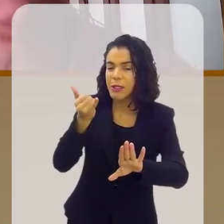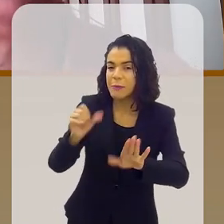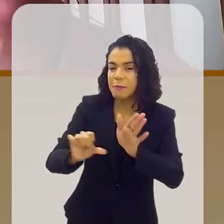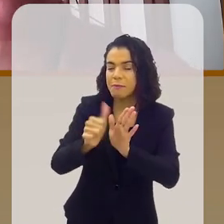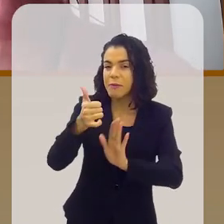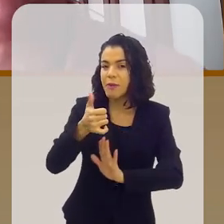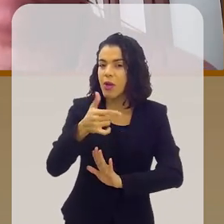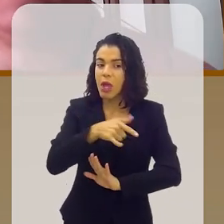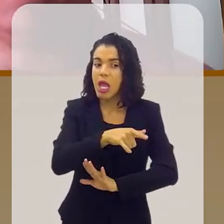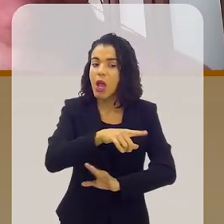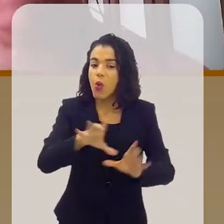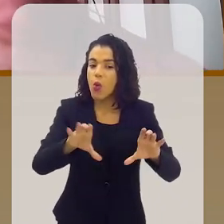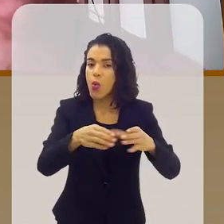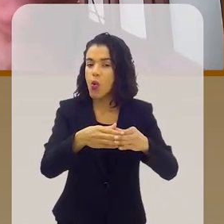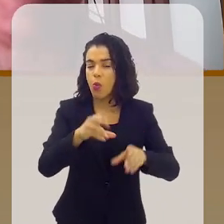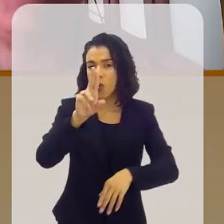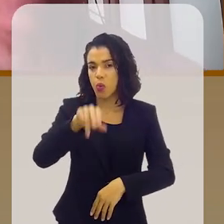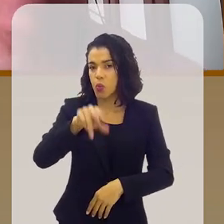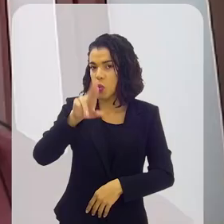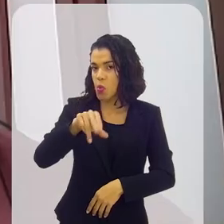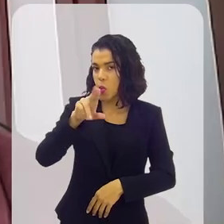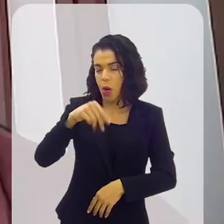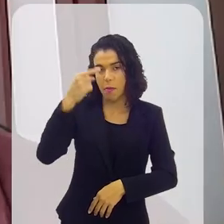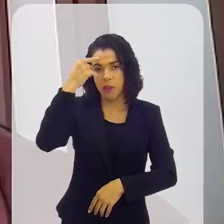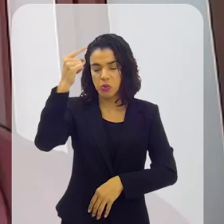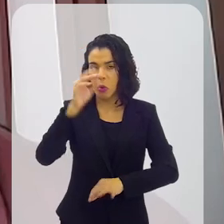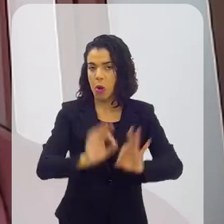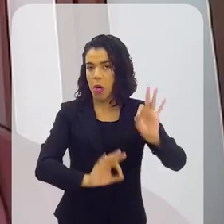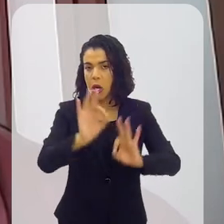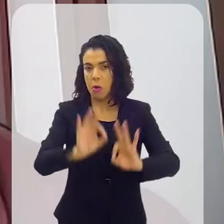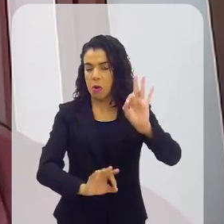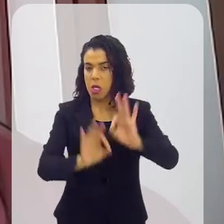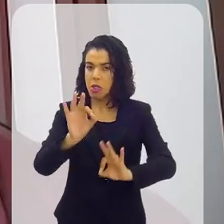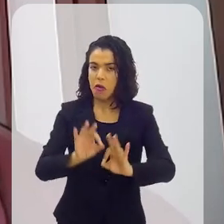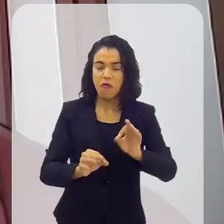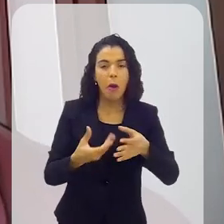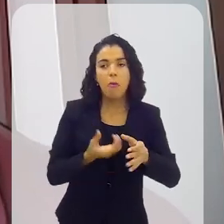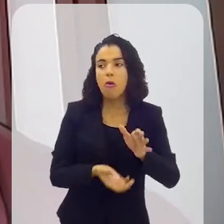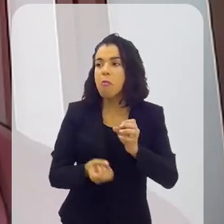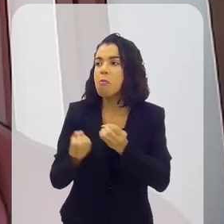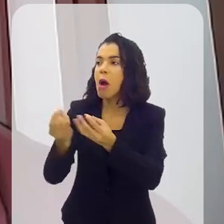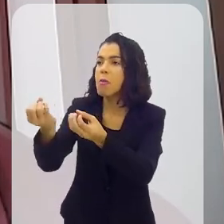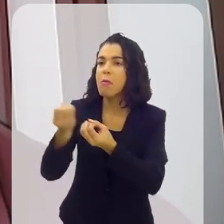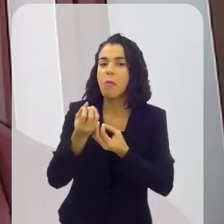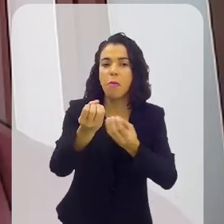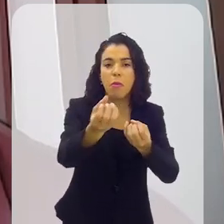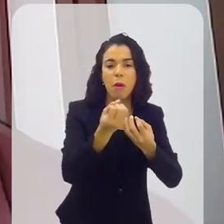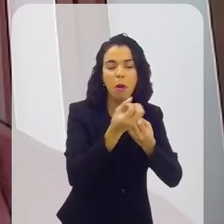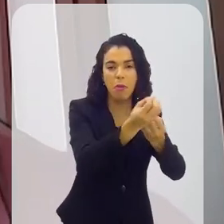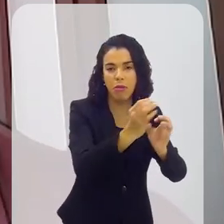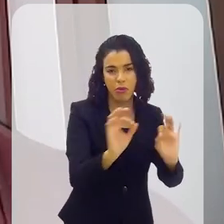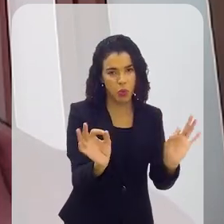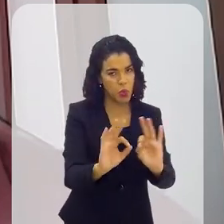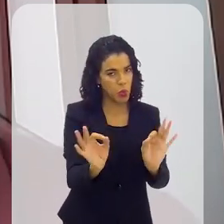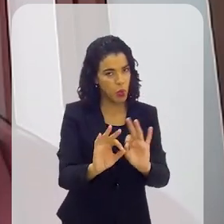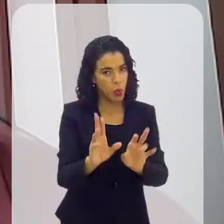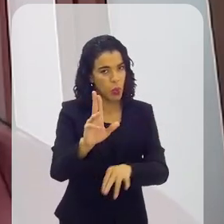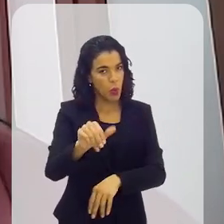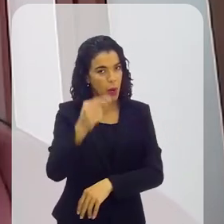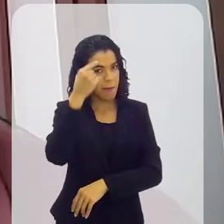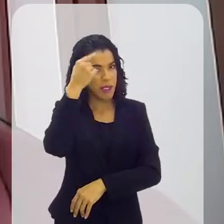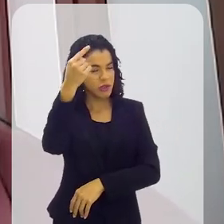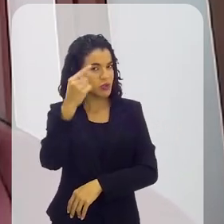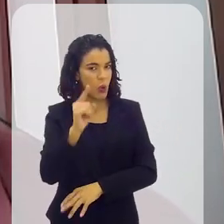falar que eles nunca planejaram, vamos fazer um grupo que nós vamos gravar e vamos fazer sucesso, vamos viajar para o exterior,